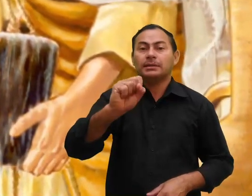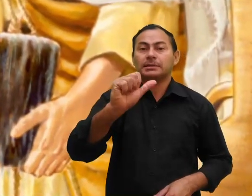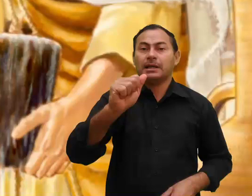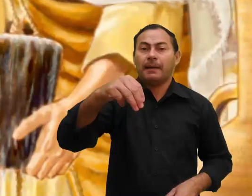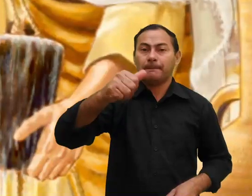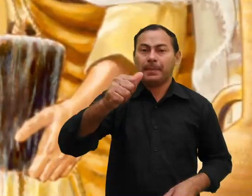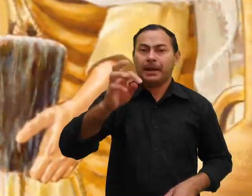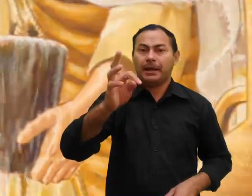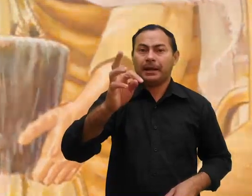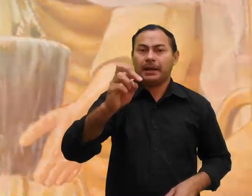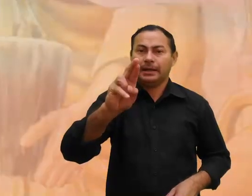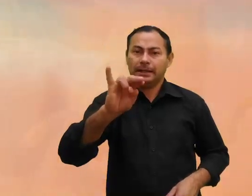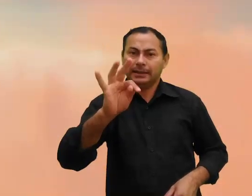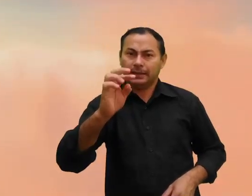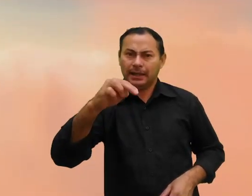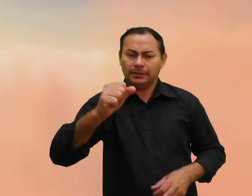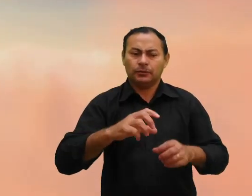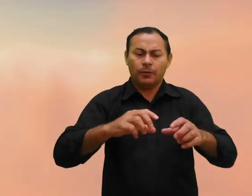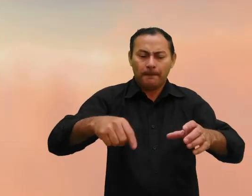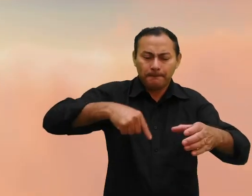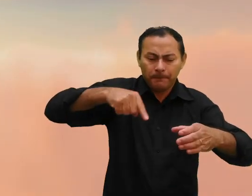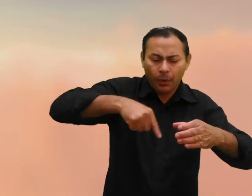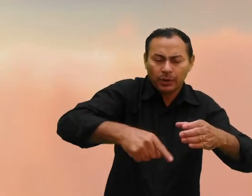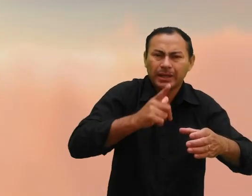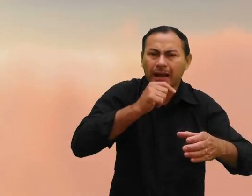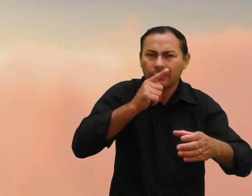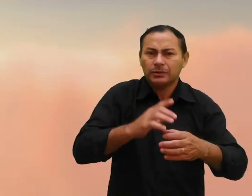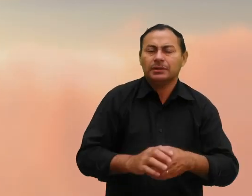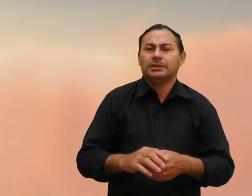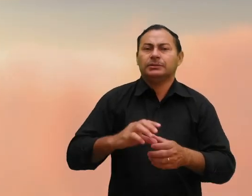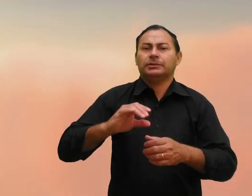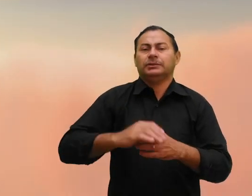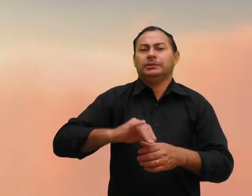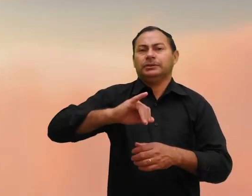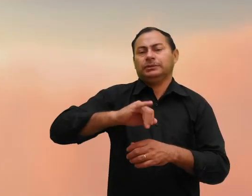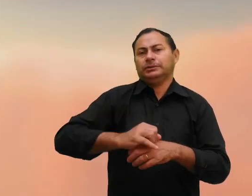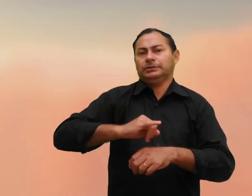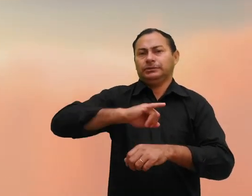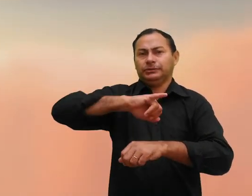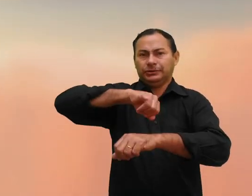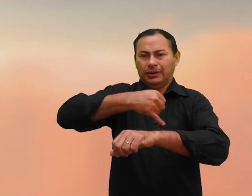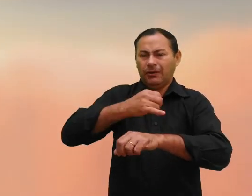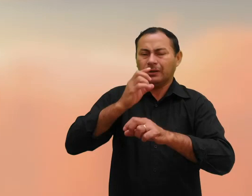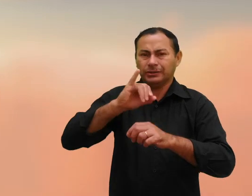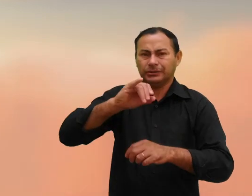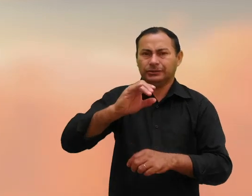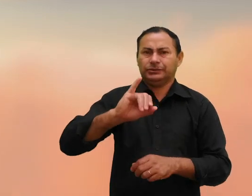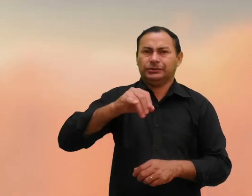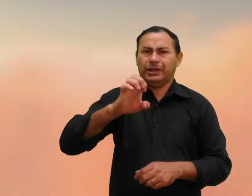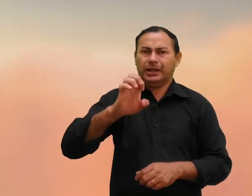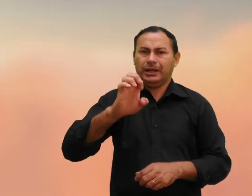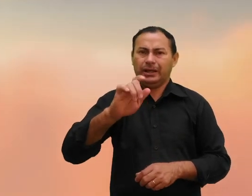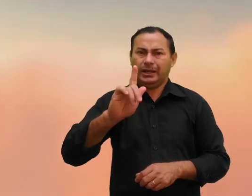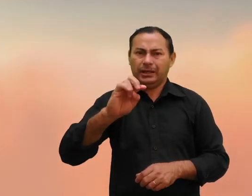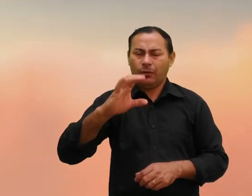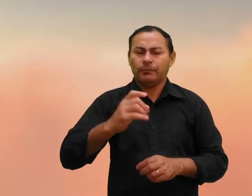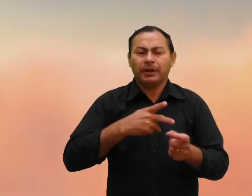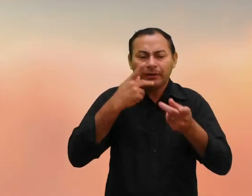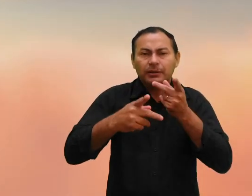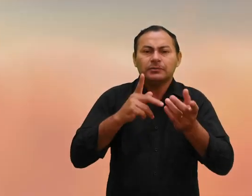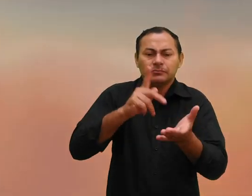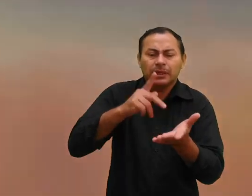samaritana junto ao poço de Jacó. Deus é Espírito, e é necessário que os seus adoradores o adorem em espírito e em